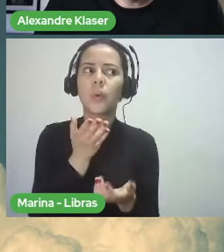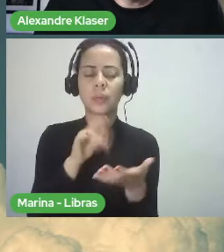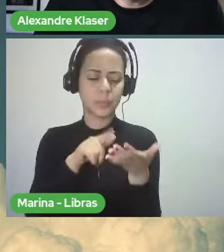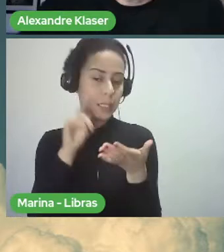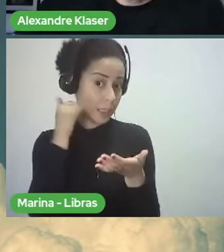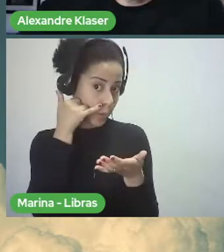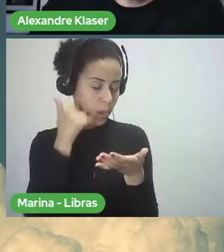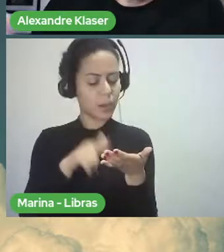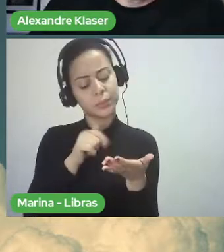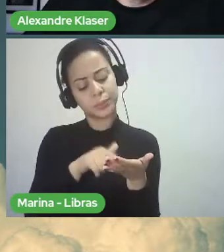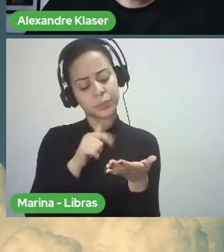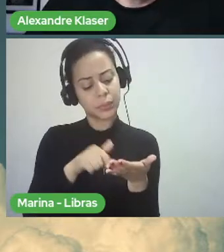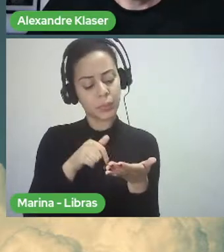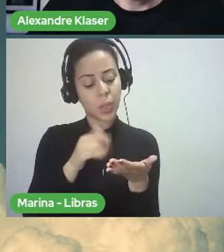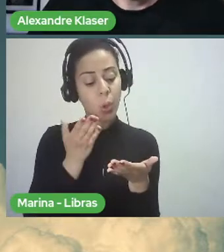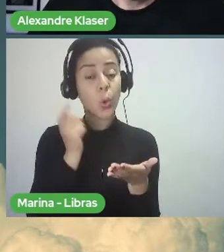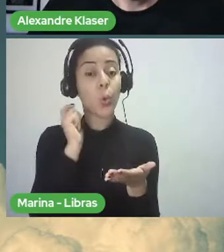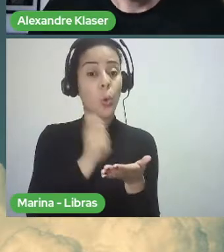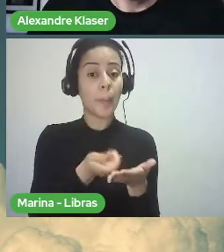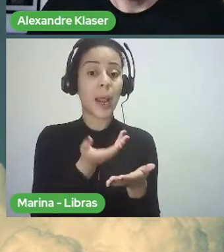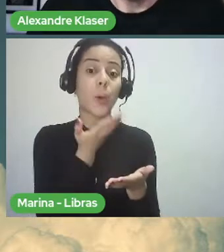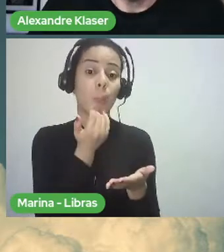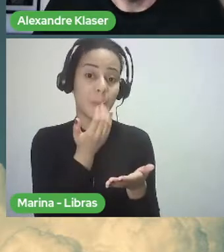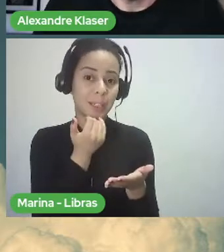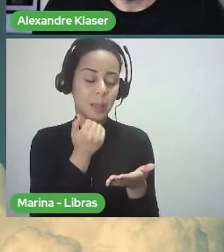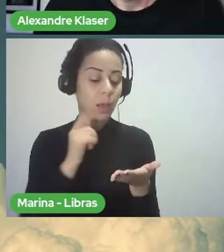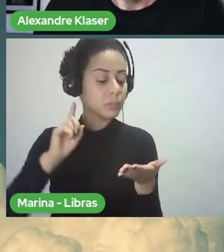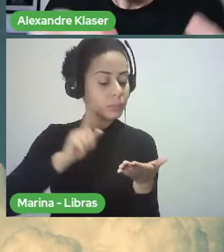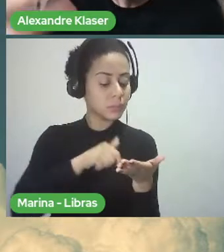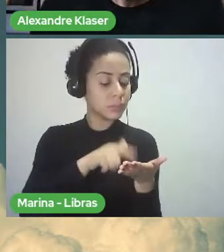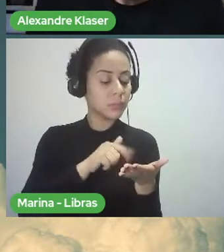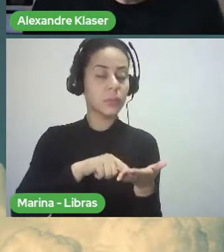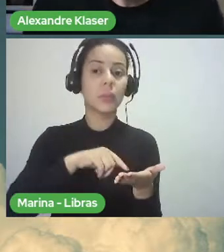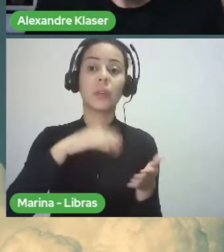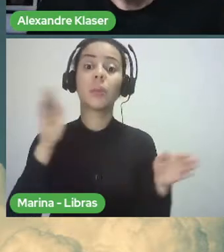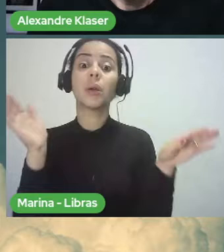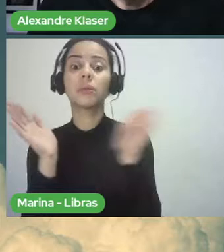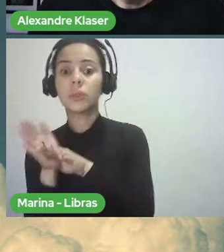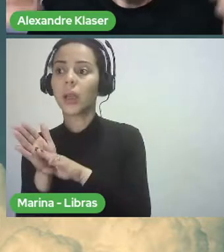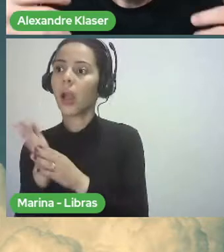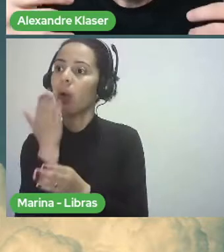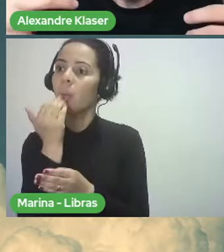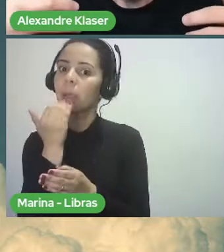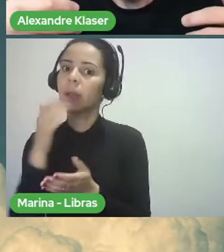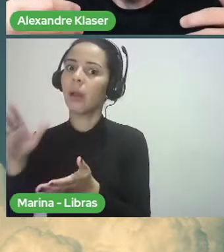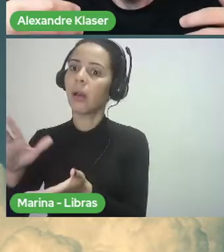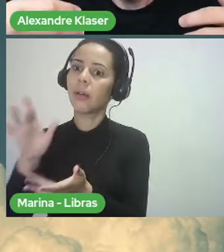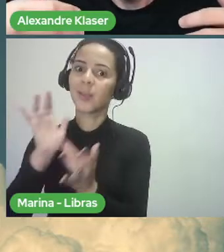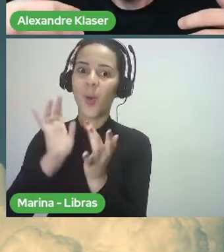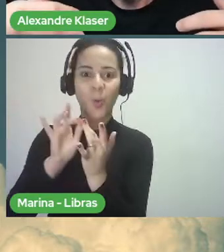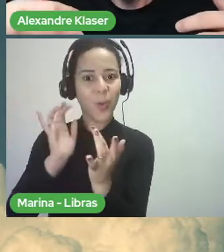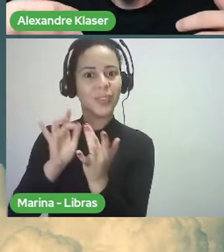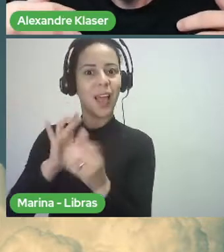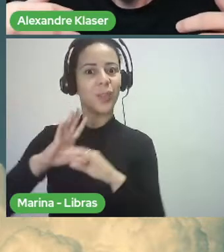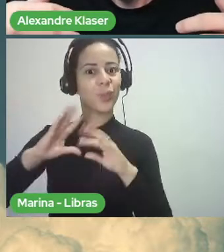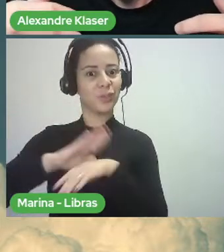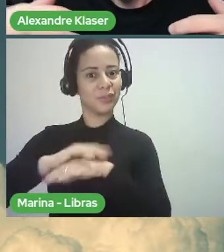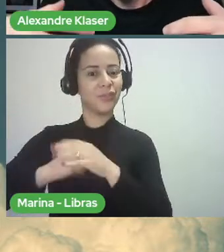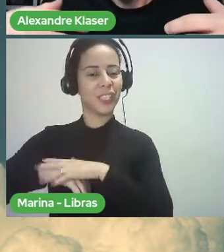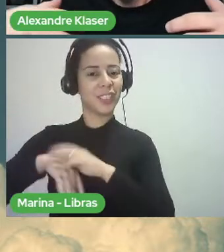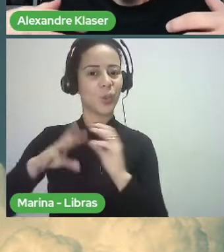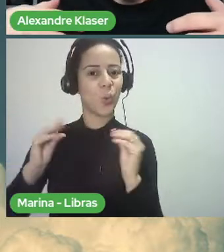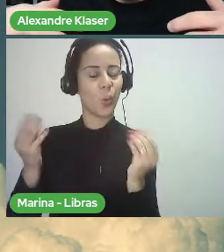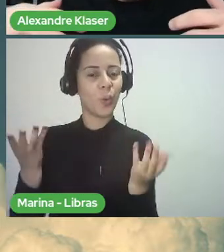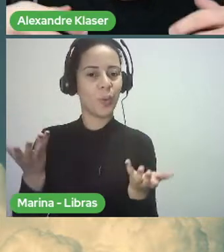no dispositivo, vai para o outro, eventualmente pode ter um ponto de contato físico. Essa experiência, do ponto de vista de usuários, é basicamente o